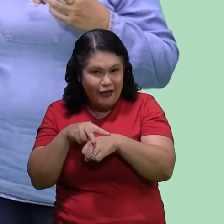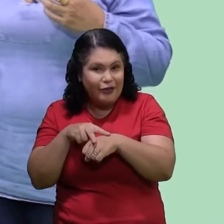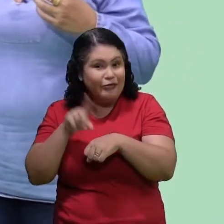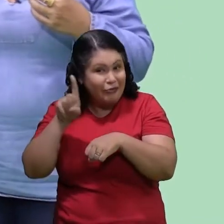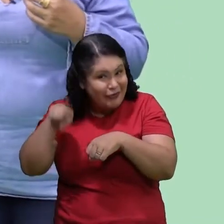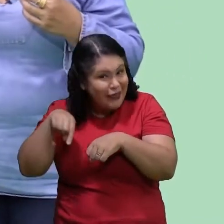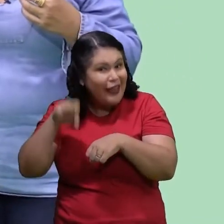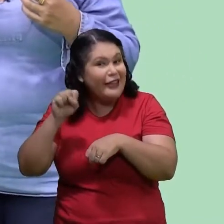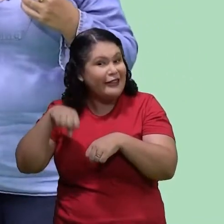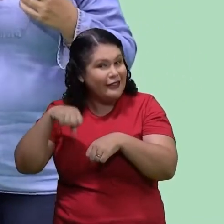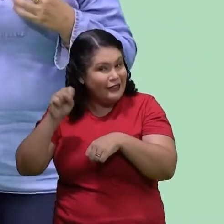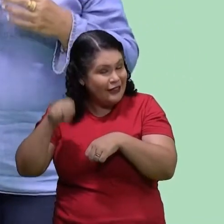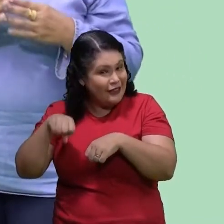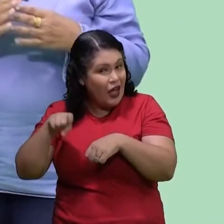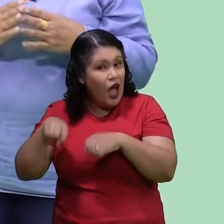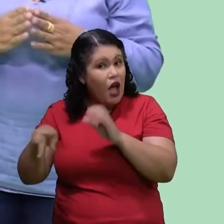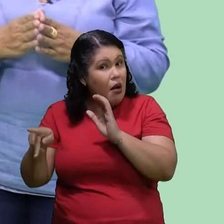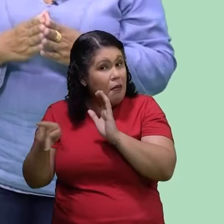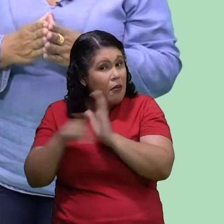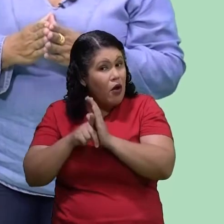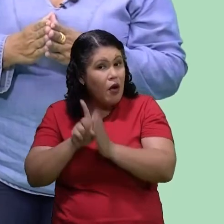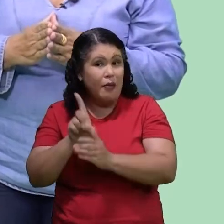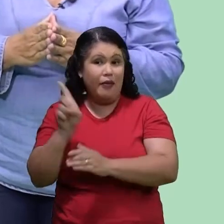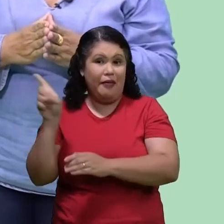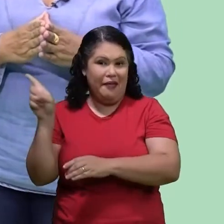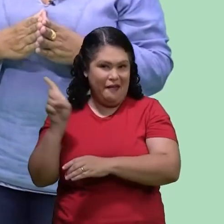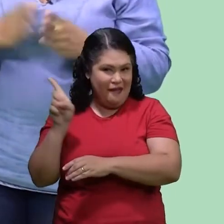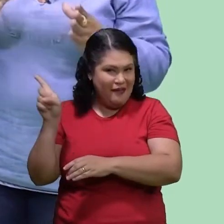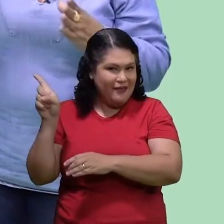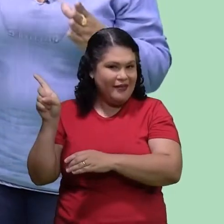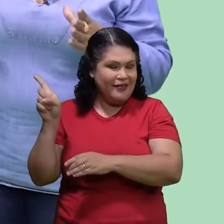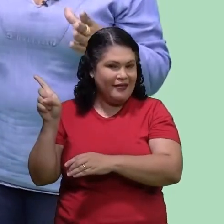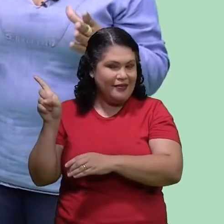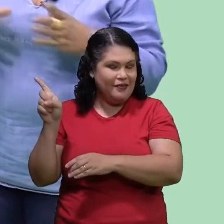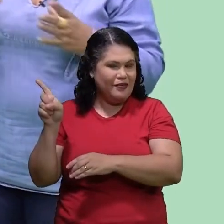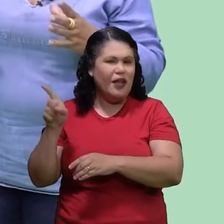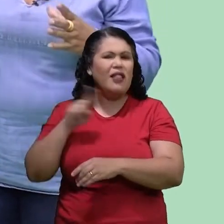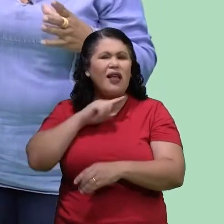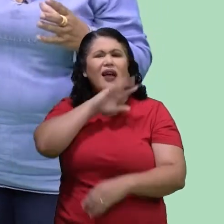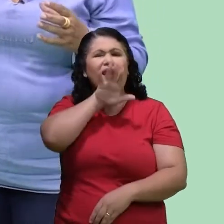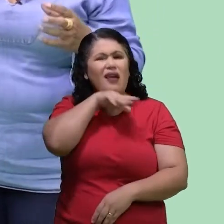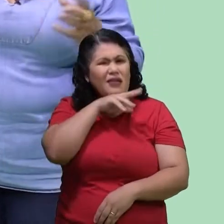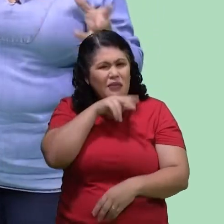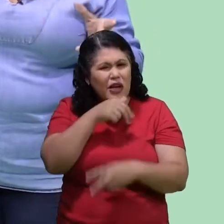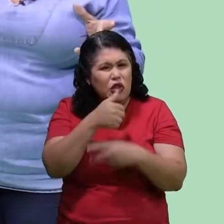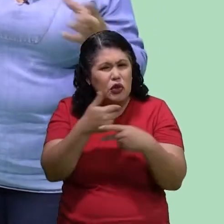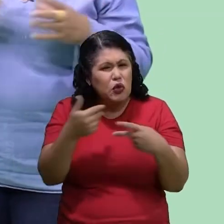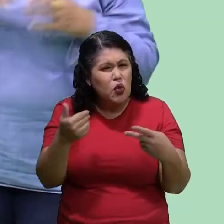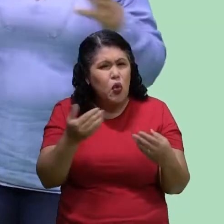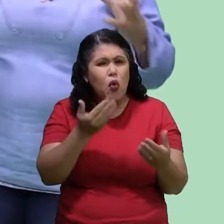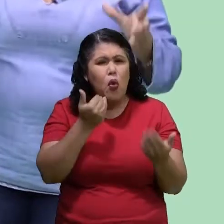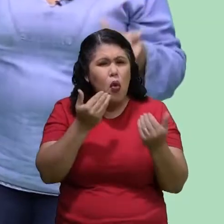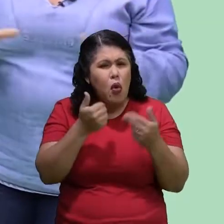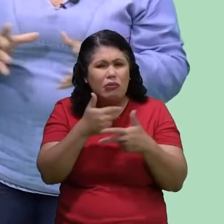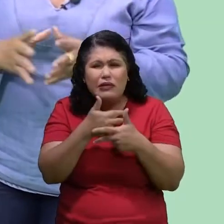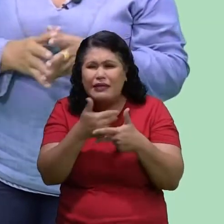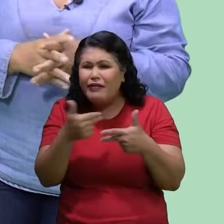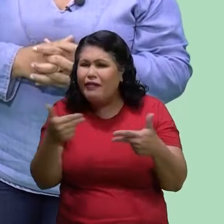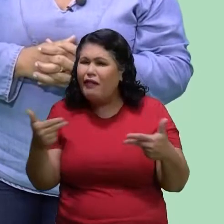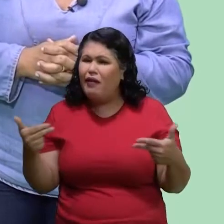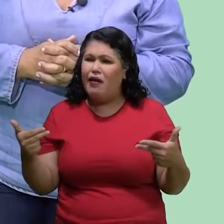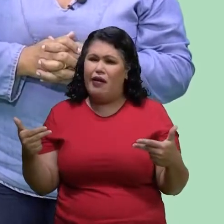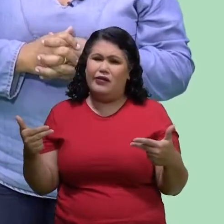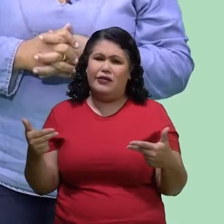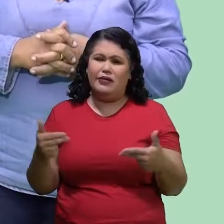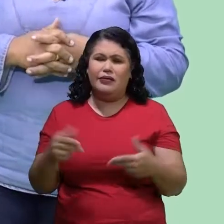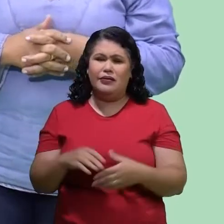de alimentação desses animais que nós vamos conversar. Tem outros animais que comem outros alimentos? Tem outros alimentos,